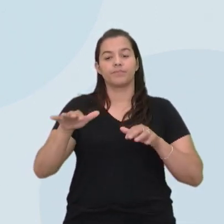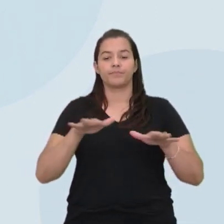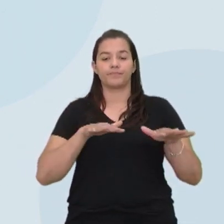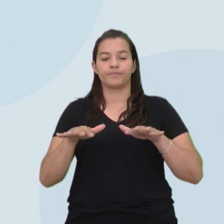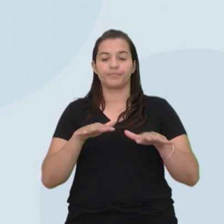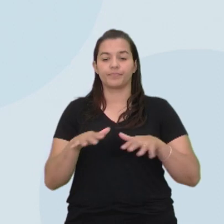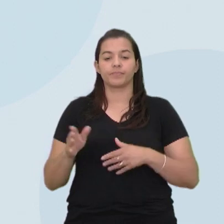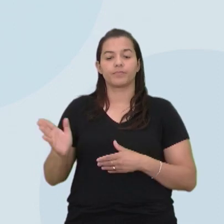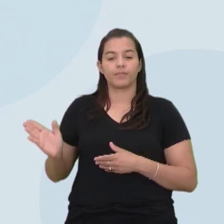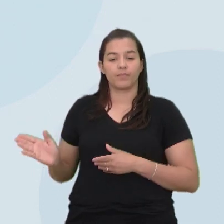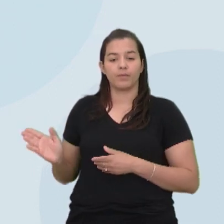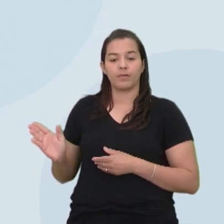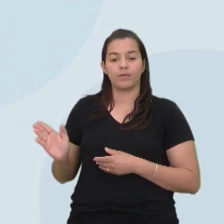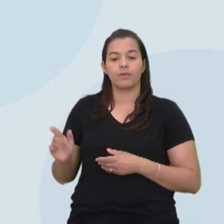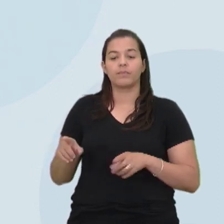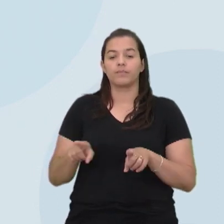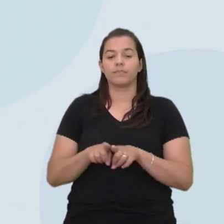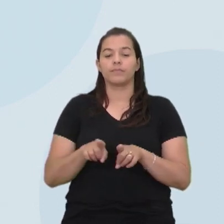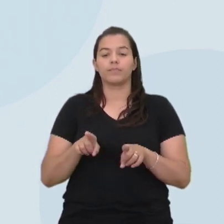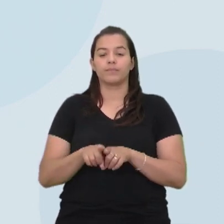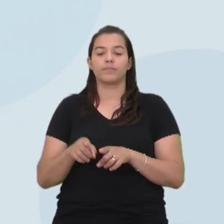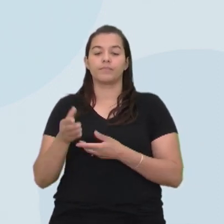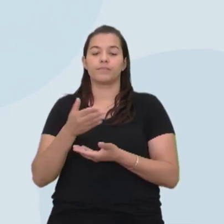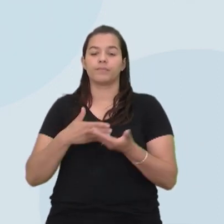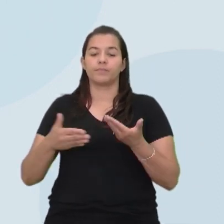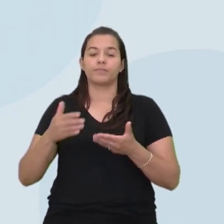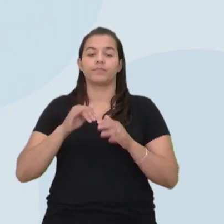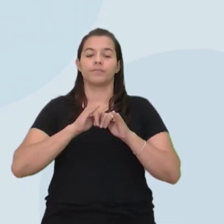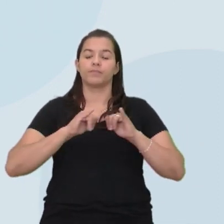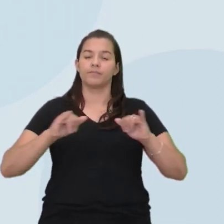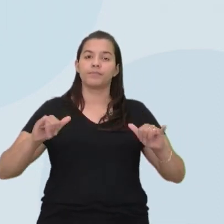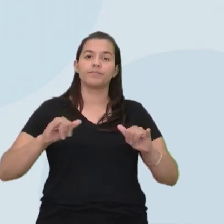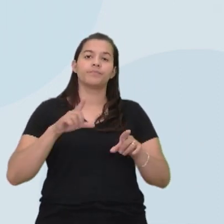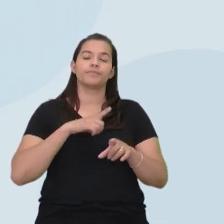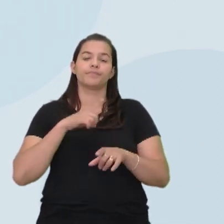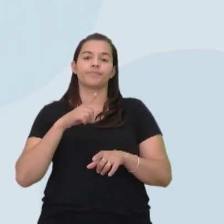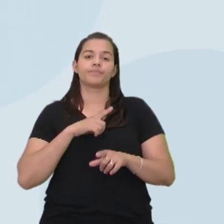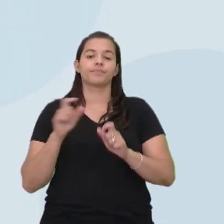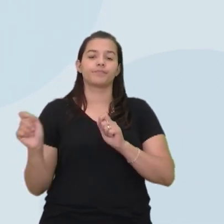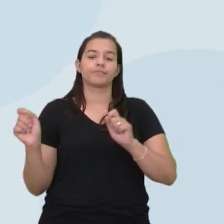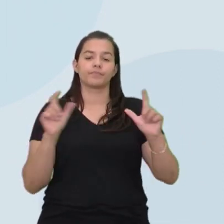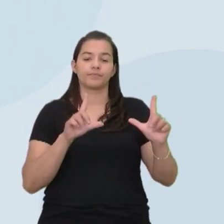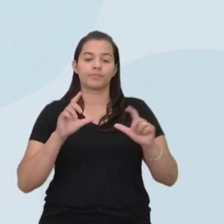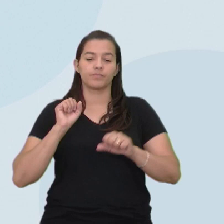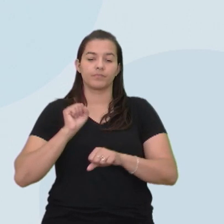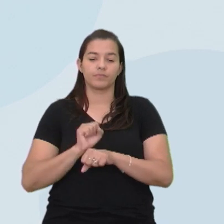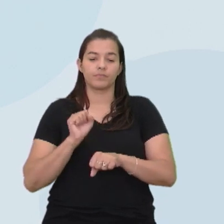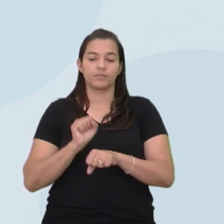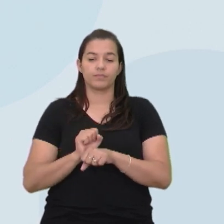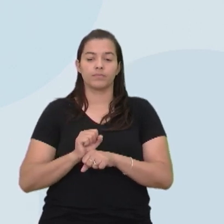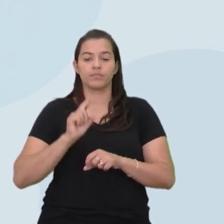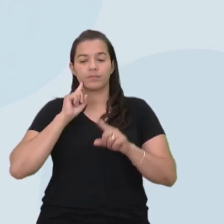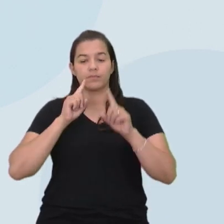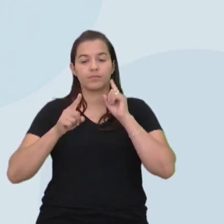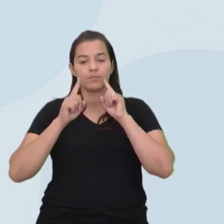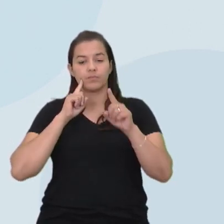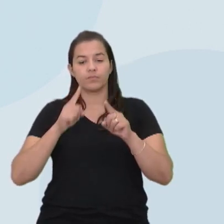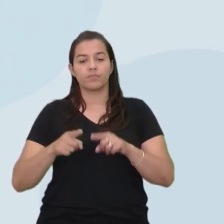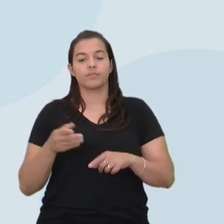aqui também, começar o movimento, transmitir a mensagem e esperar. Tudo isso aqui são os comandos que têm a ver